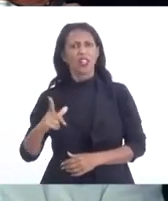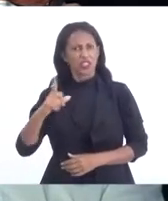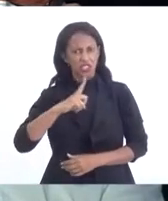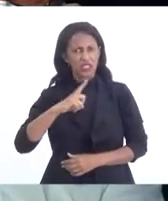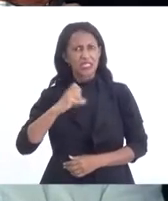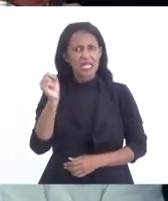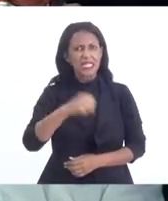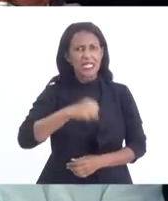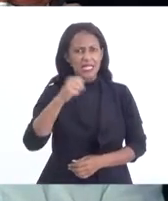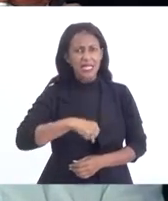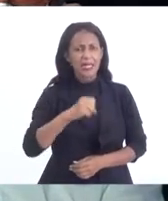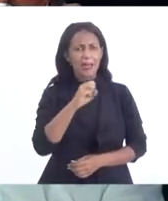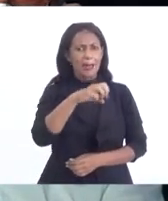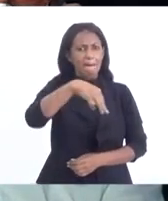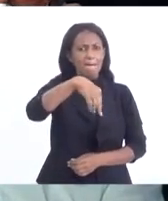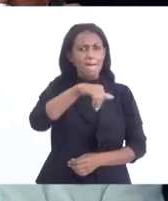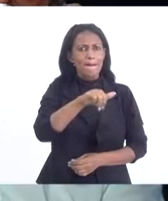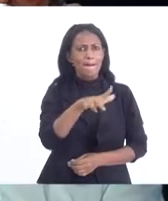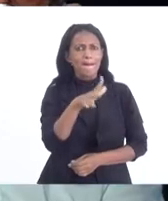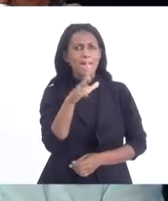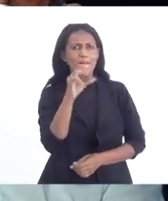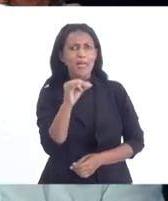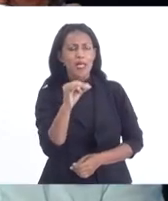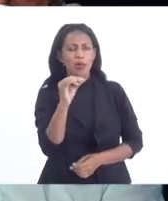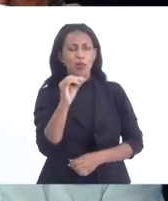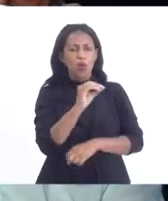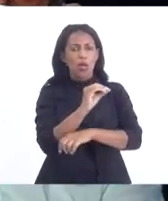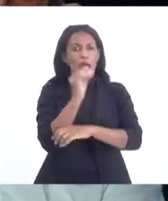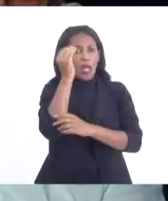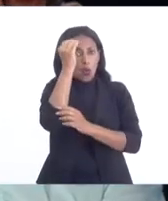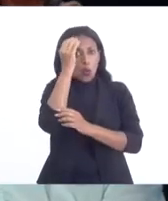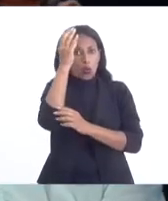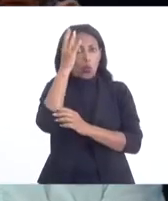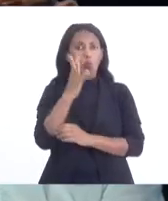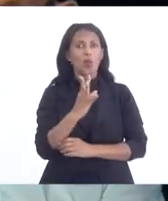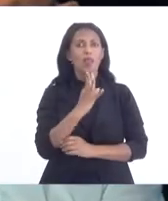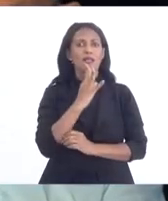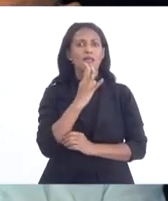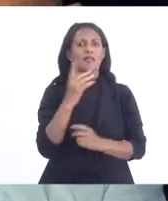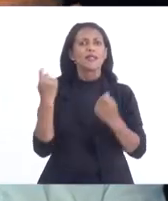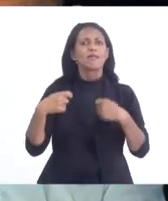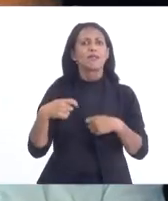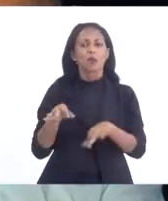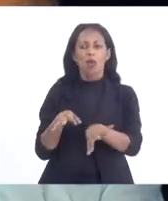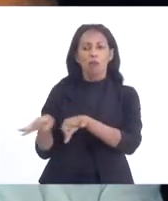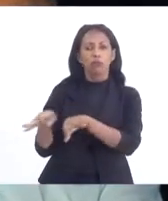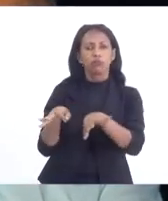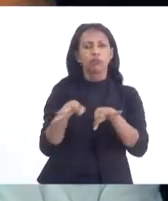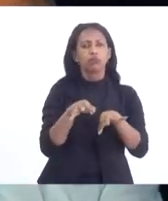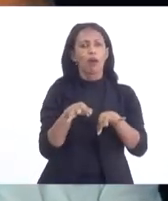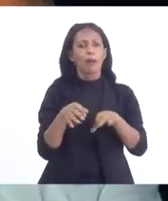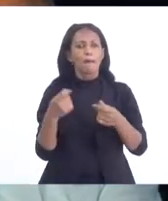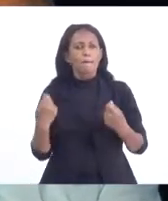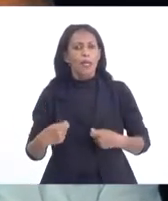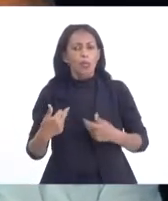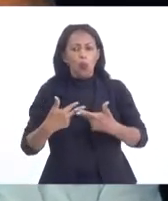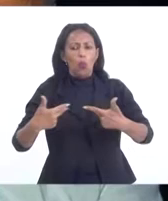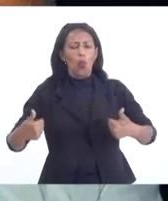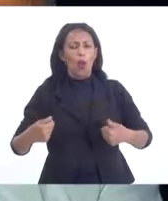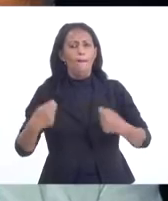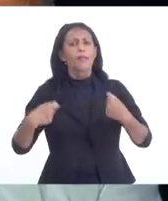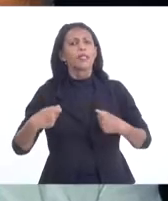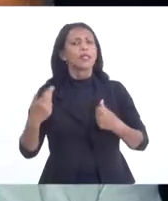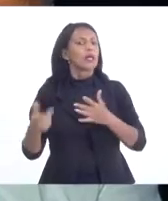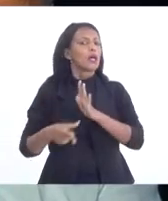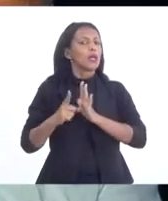vocação. Milho e soja são culturas conhecidas. O que é que a gente precisa? Performance. E para ter performance, a gente precisa de